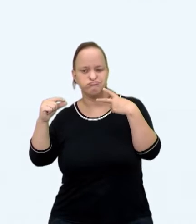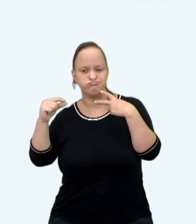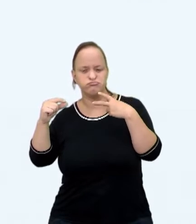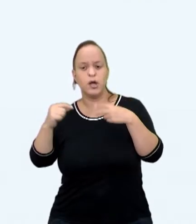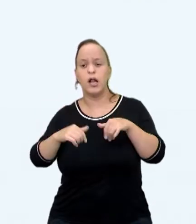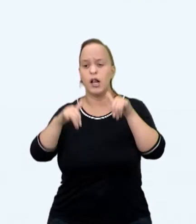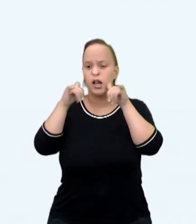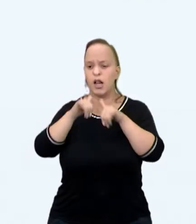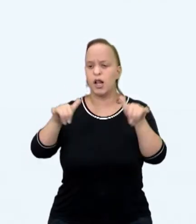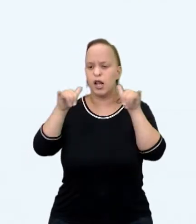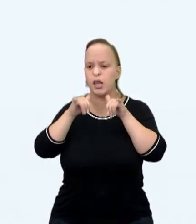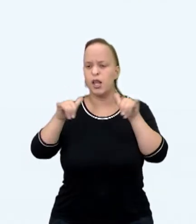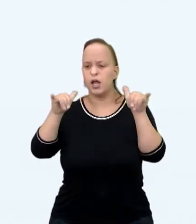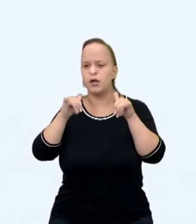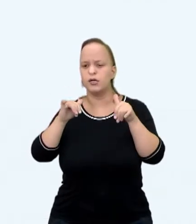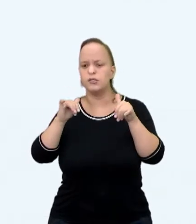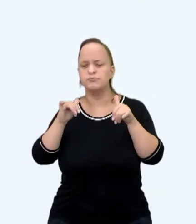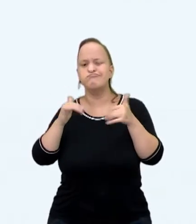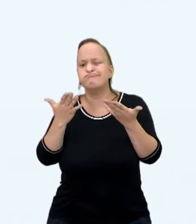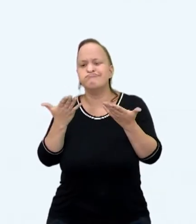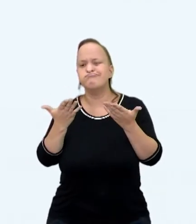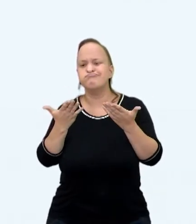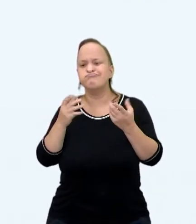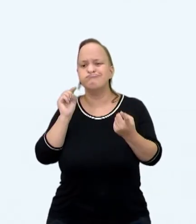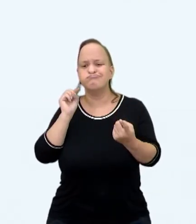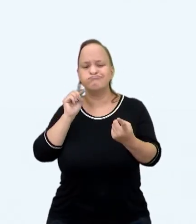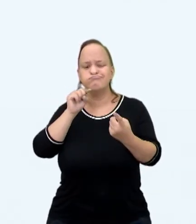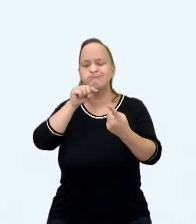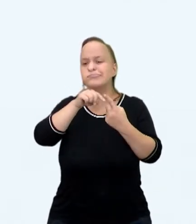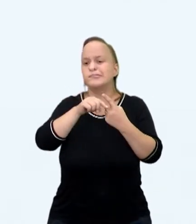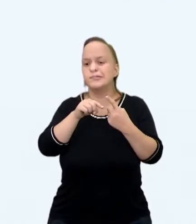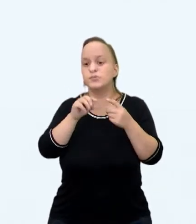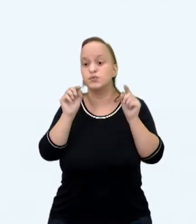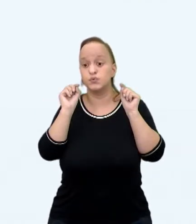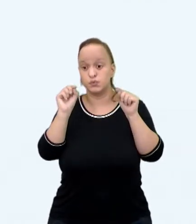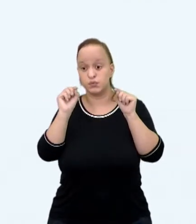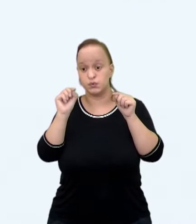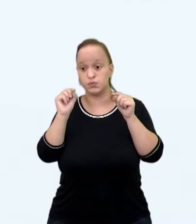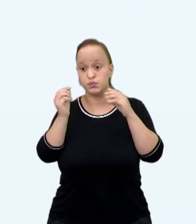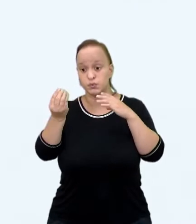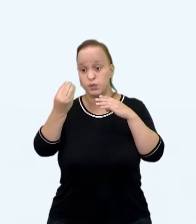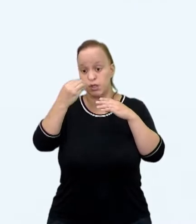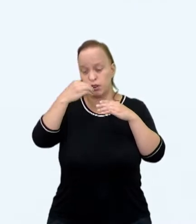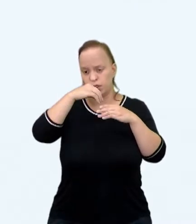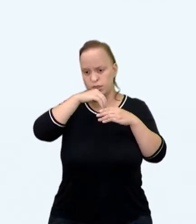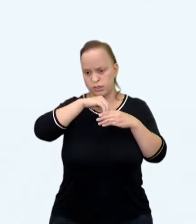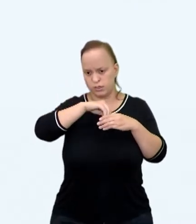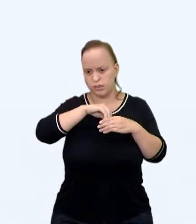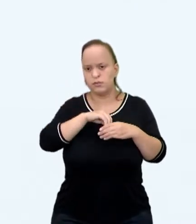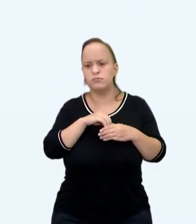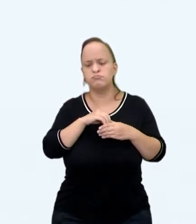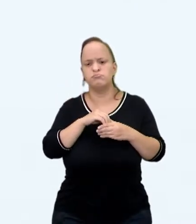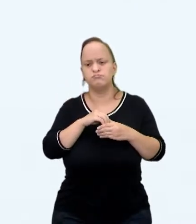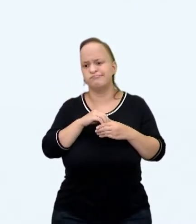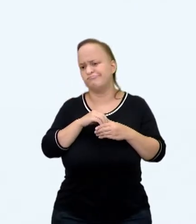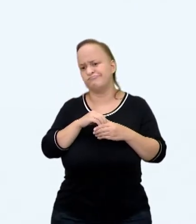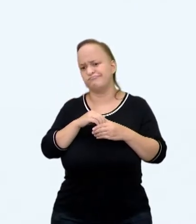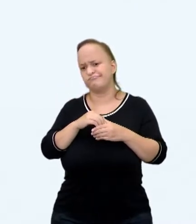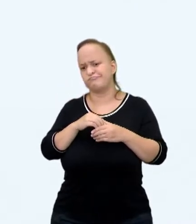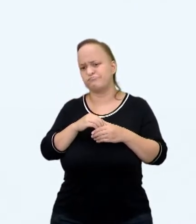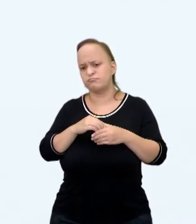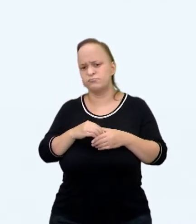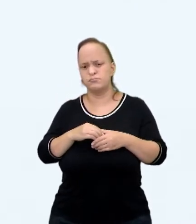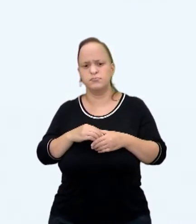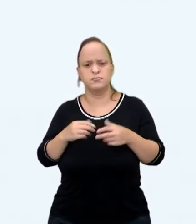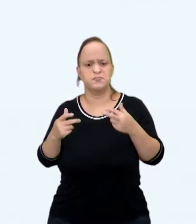anúncios? Vimos que o material dos anúncios pode estar dentro do tema de materiais para vendas. Por